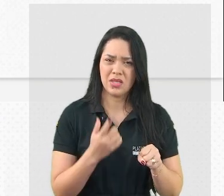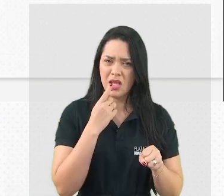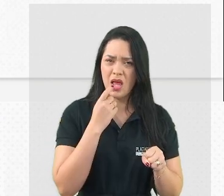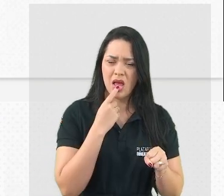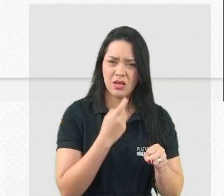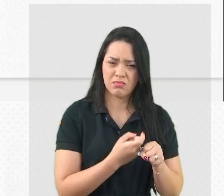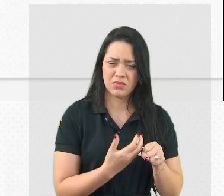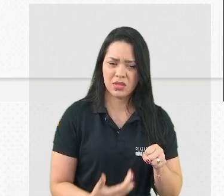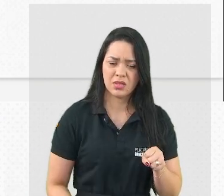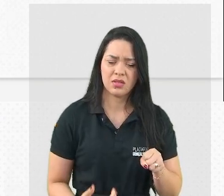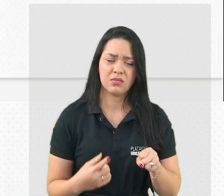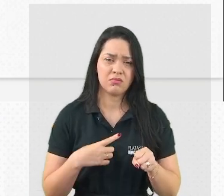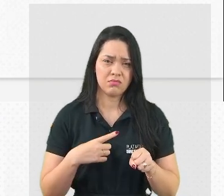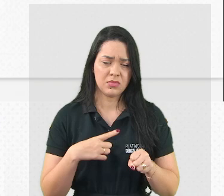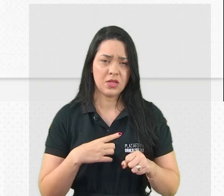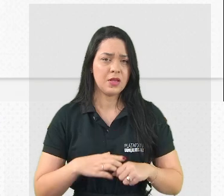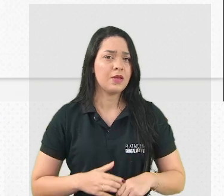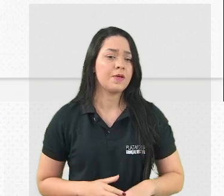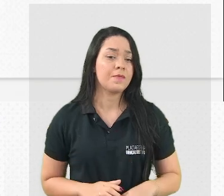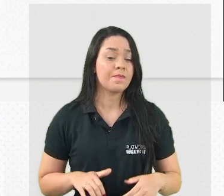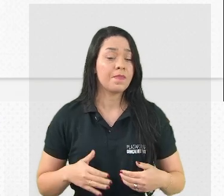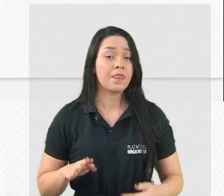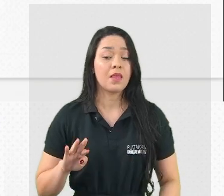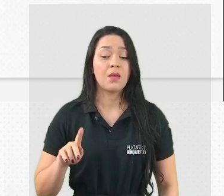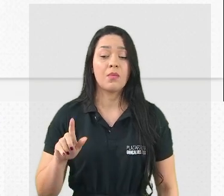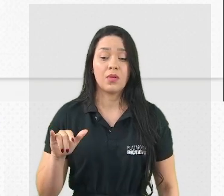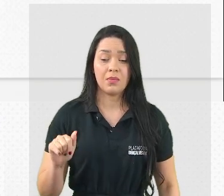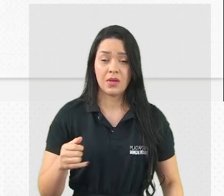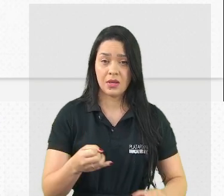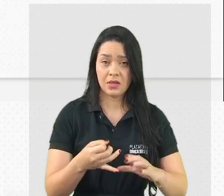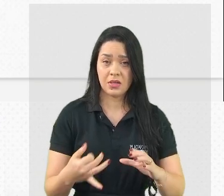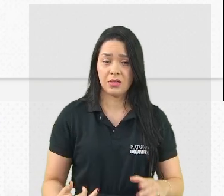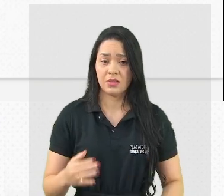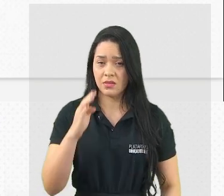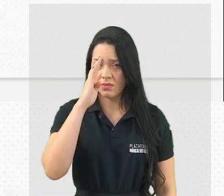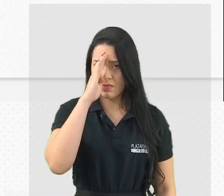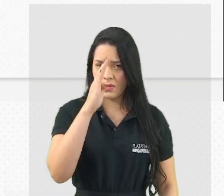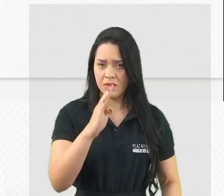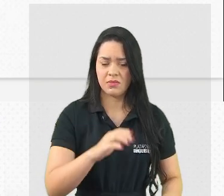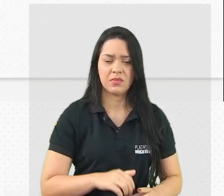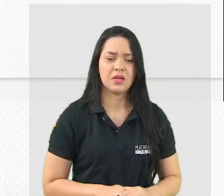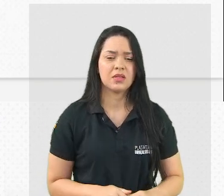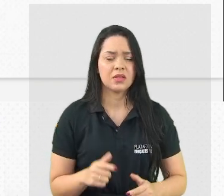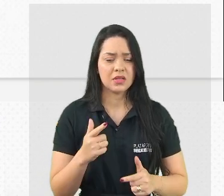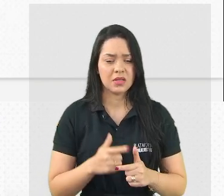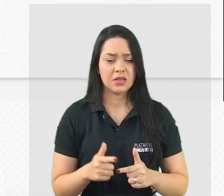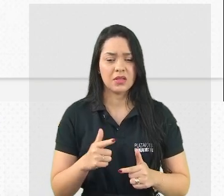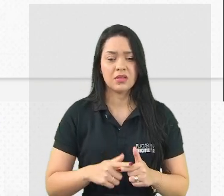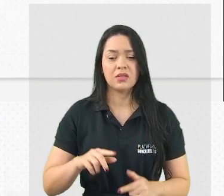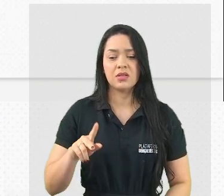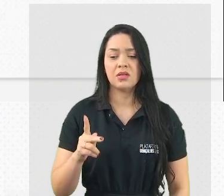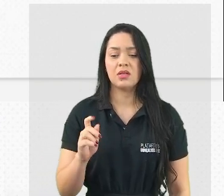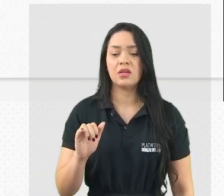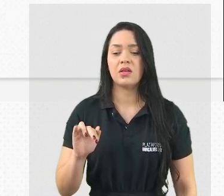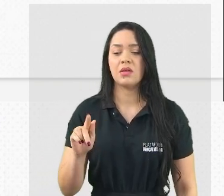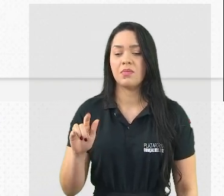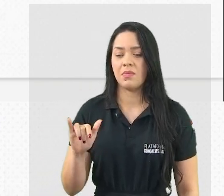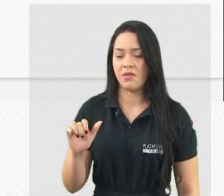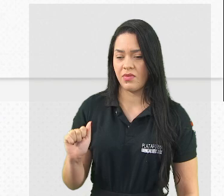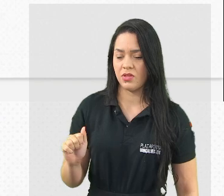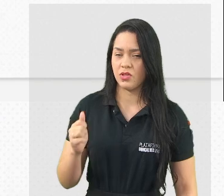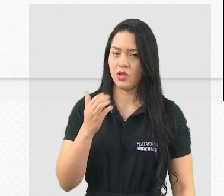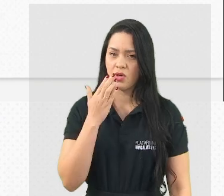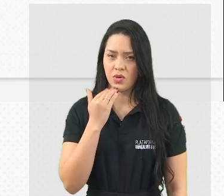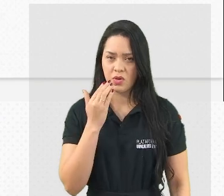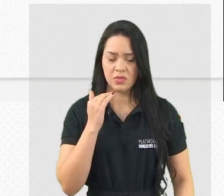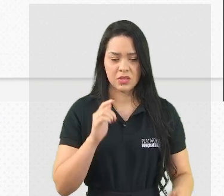pessoa que sofre de bulimia. Bulimia, características principais: crise de hiperfagia, alimenta-se de